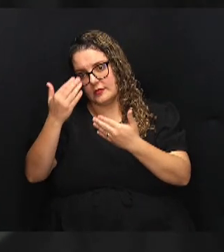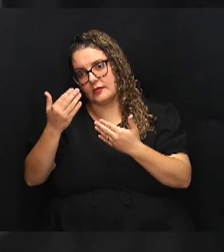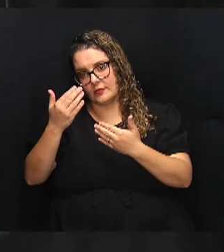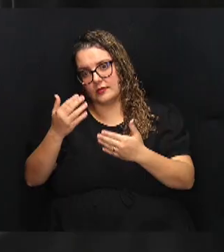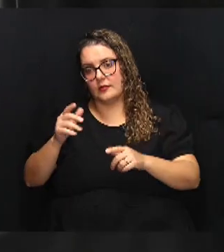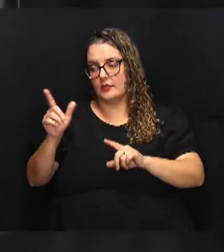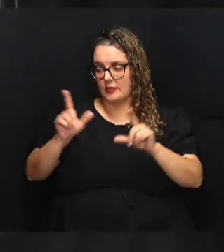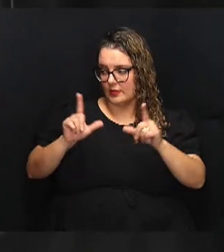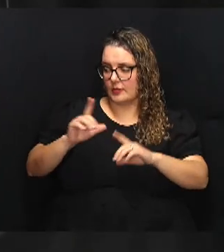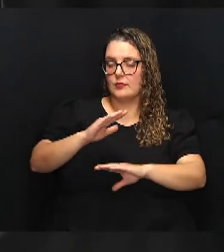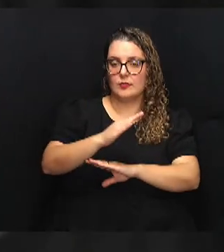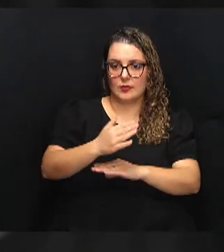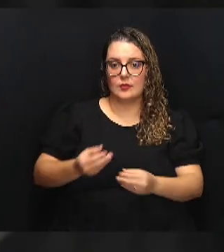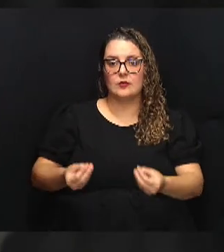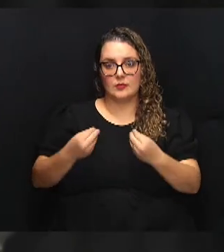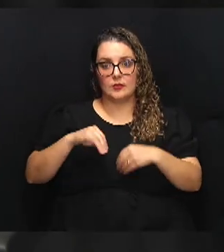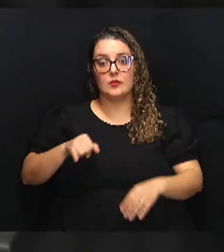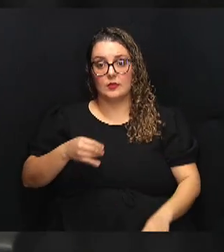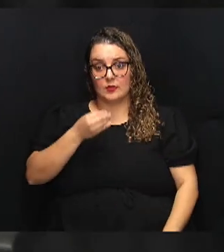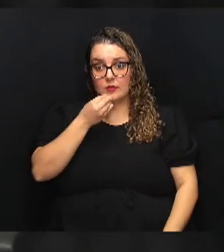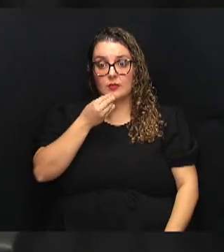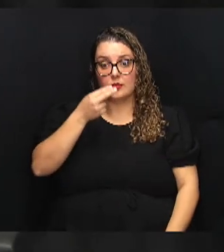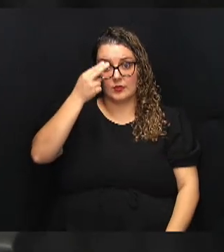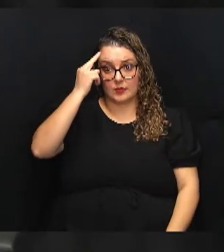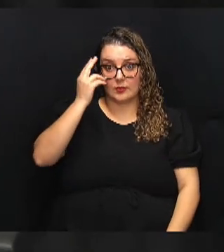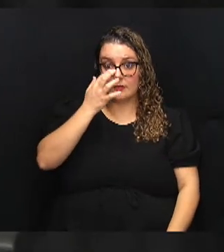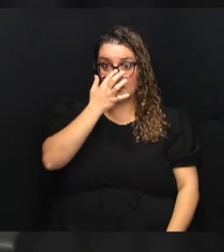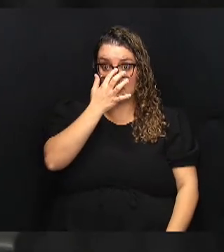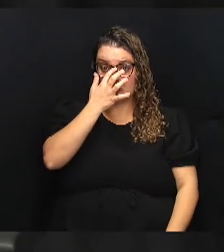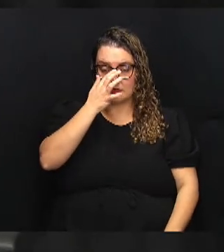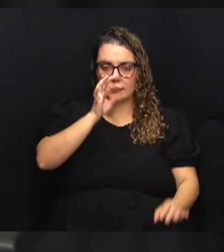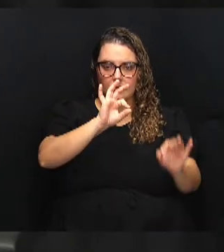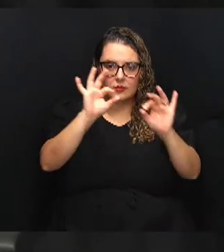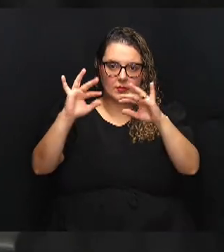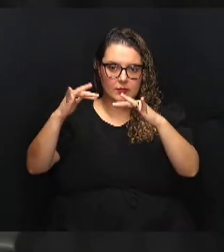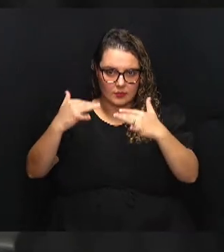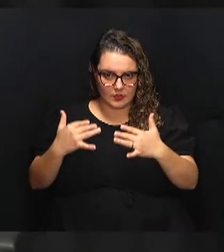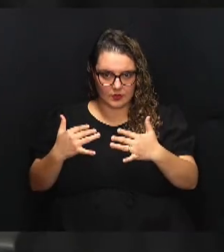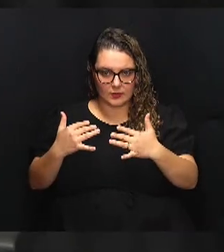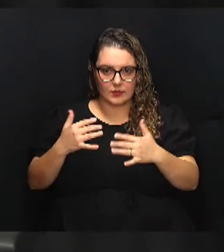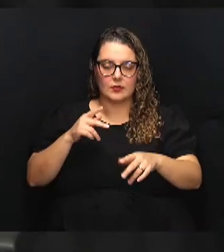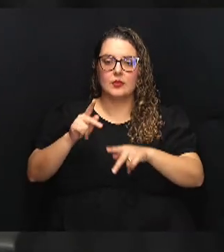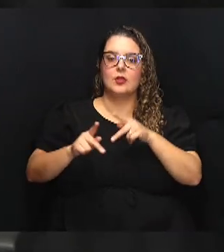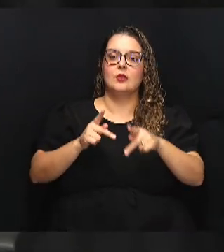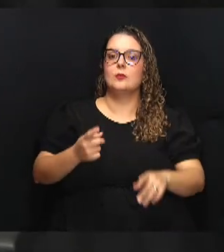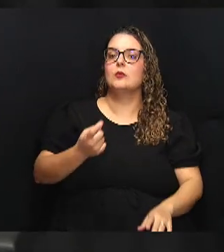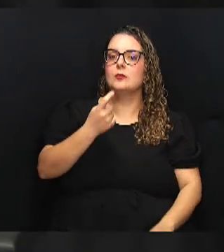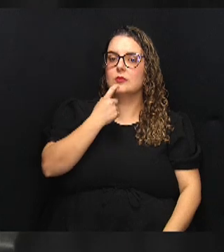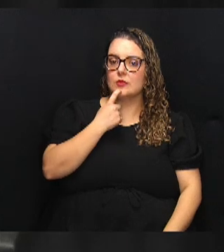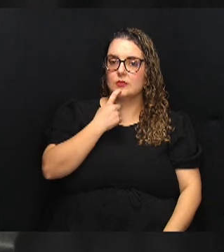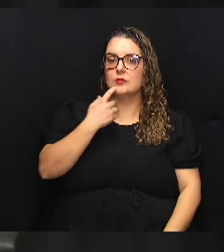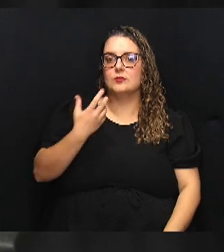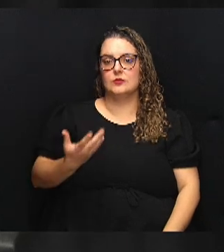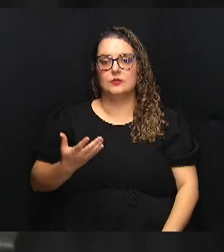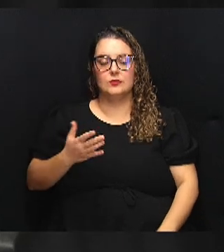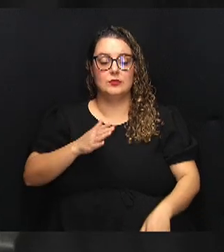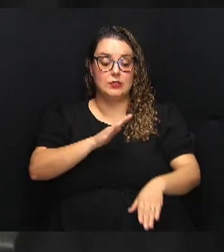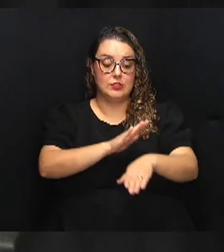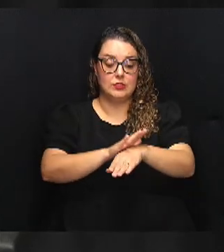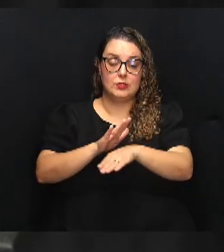à TV Câmara por essa oportunidade, ao Gabriel, aos telespectadores, à população de Campinas que